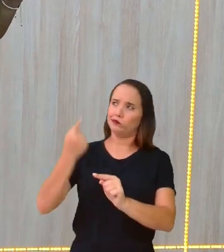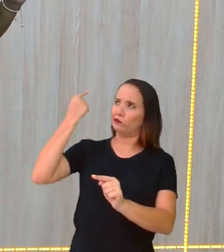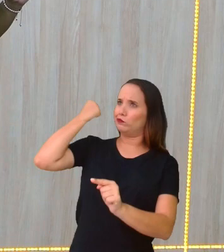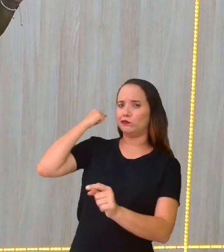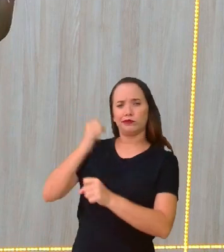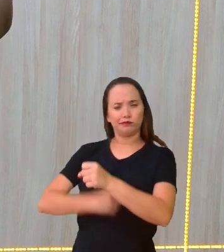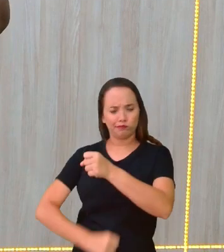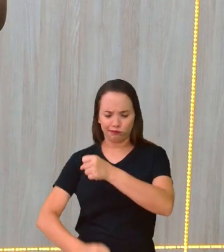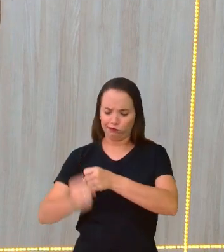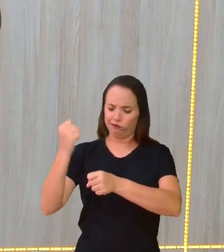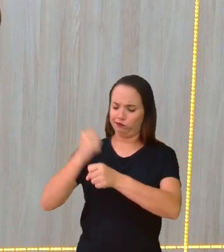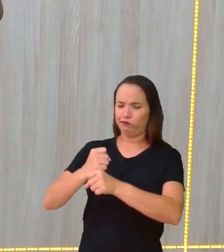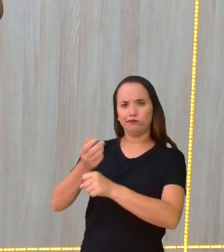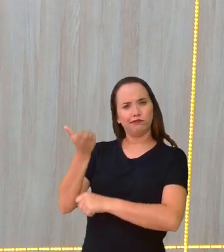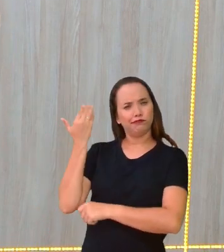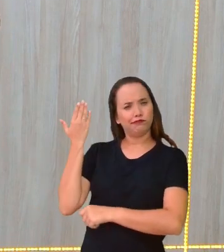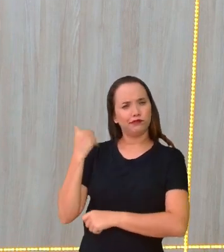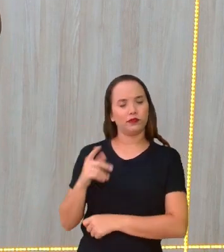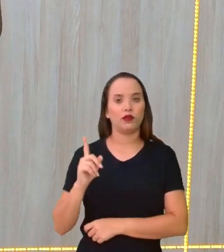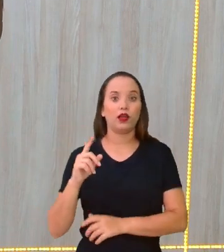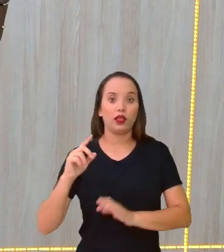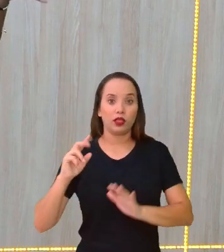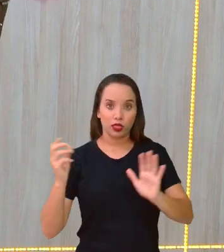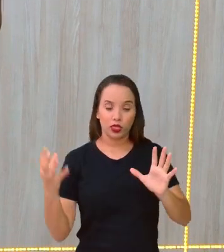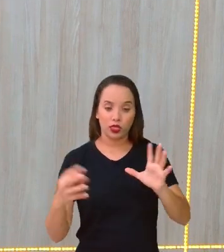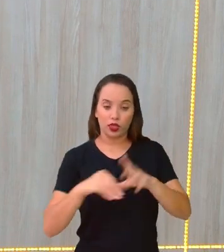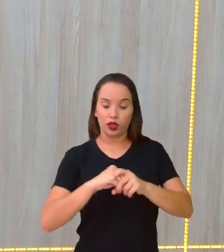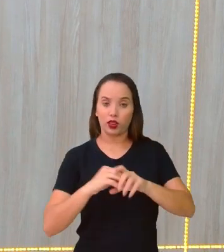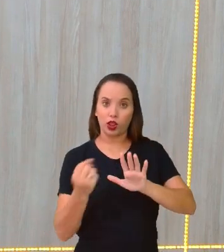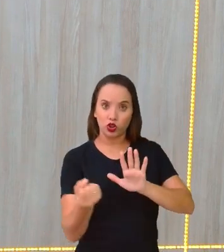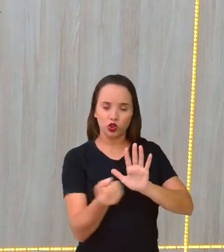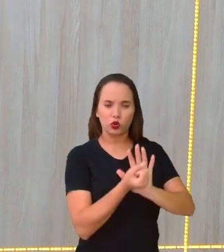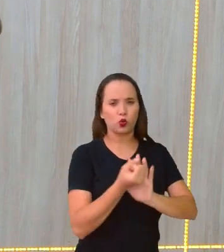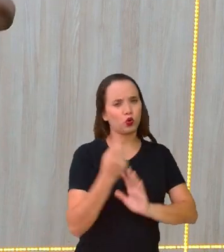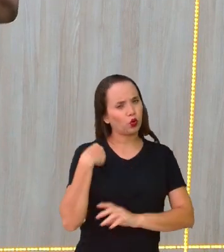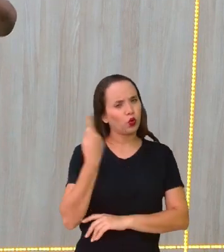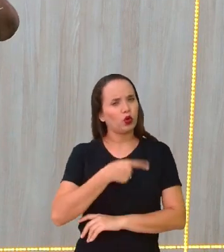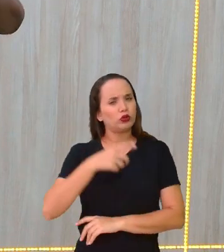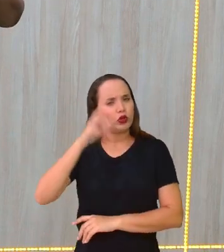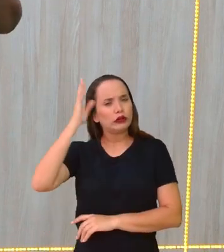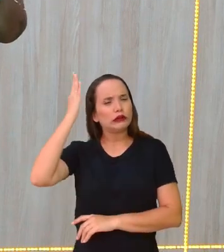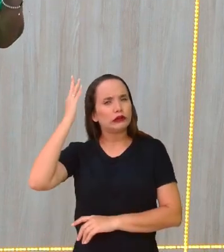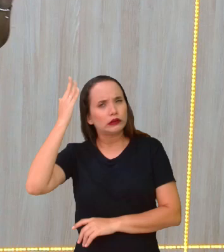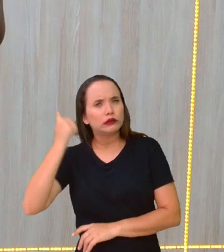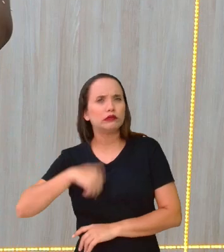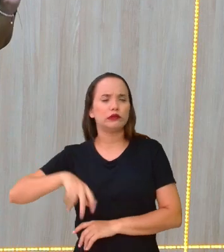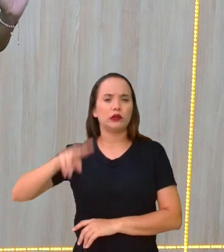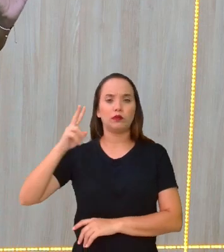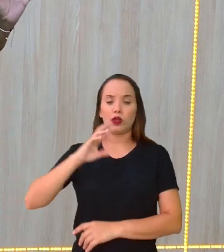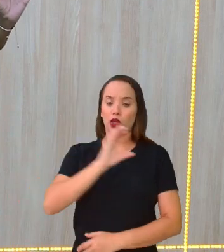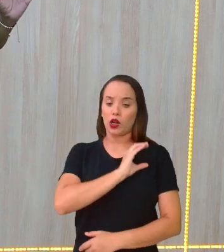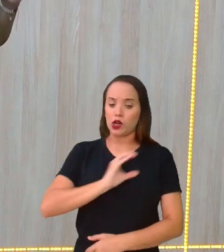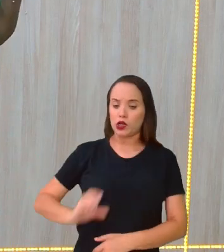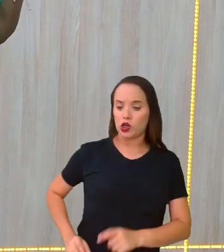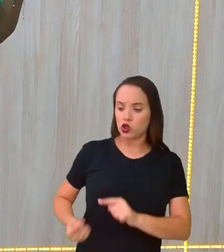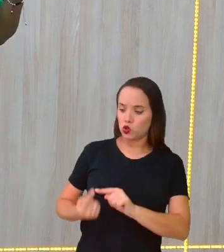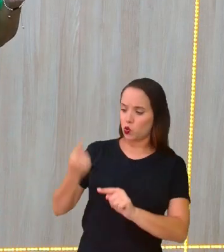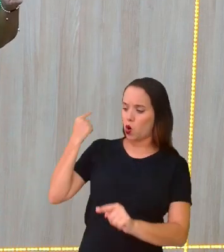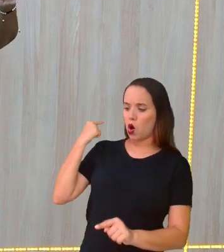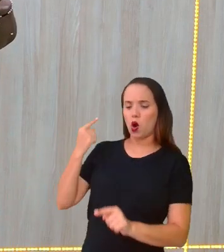seja, historicamente a gente sabe que é marcado antes de Cristo e depois de Cristo. Cristo ainda não tinha pisado na terra